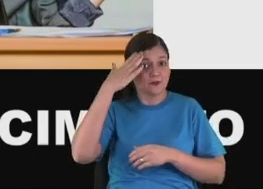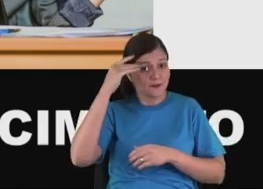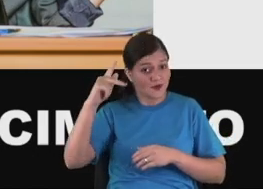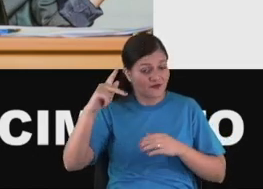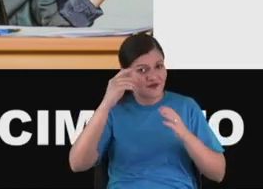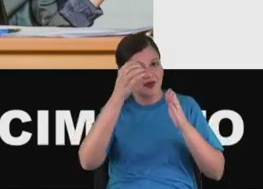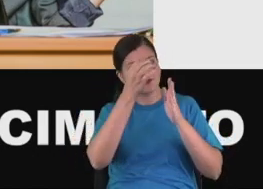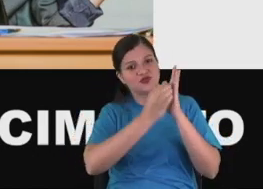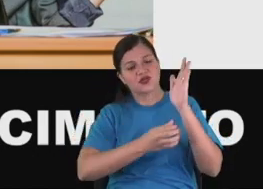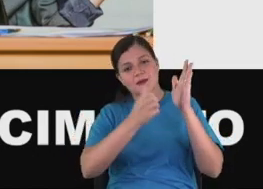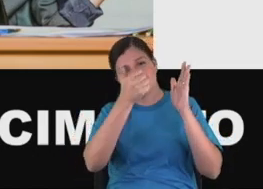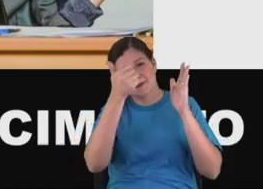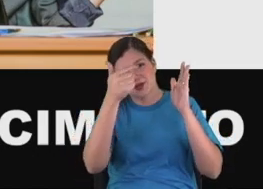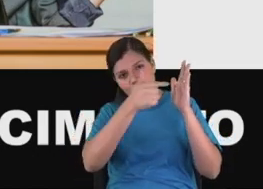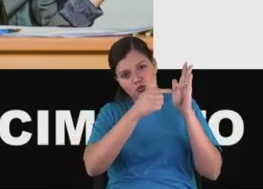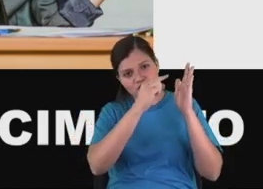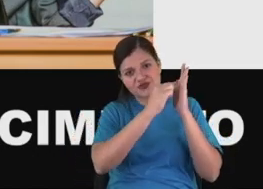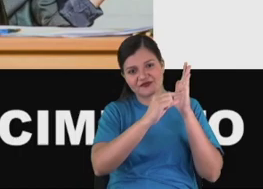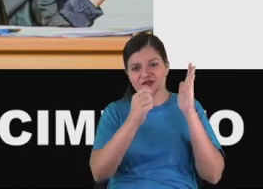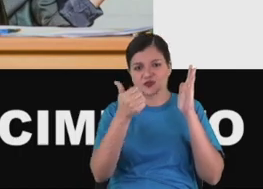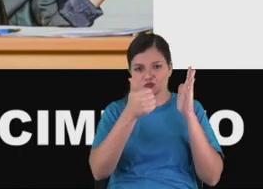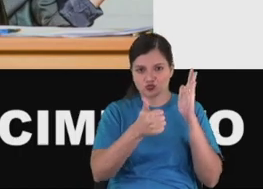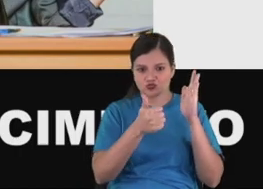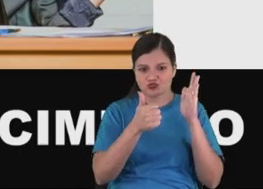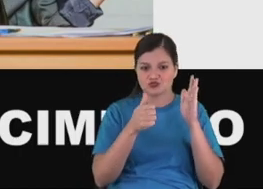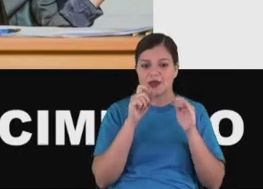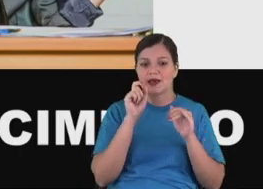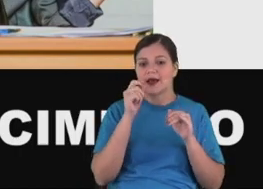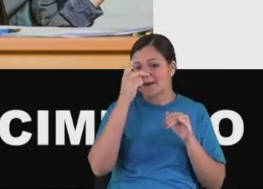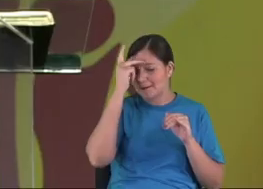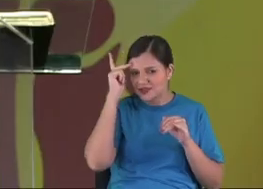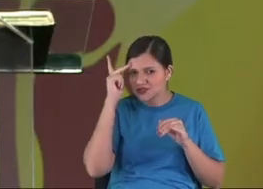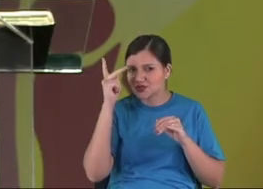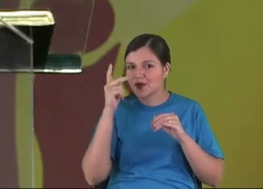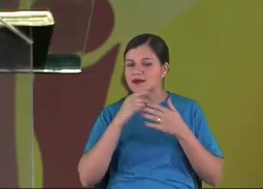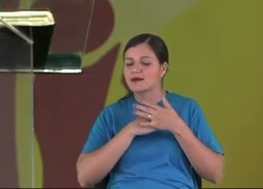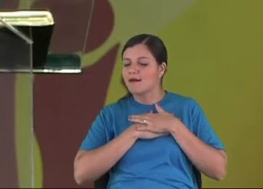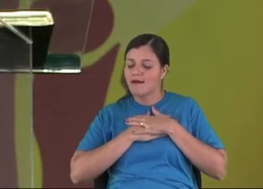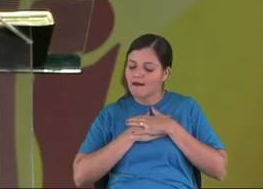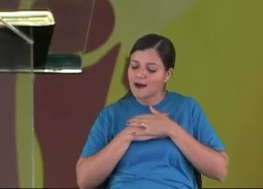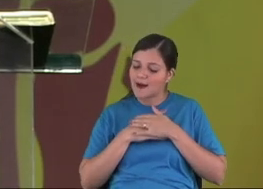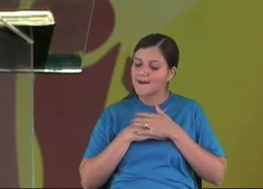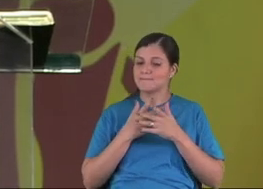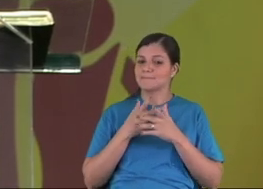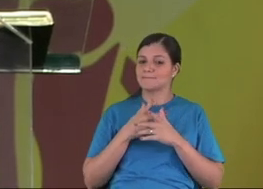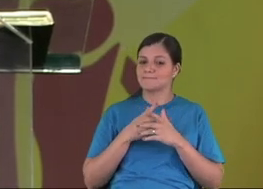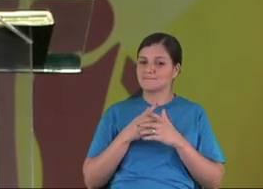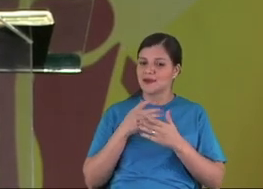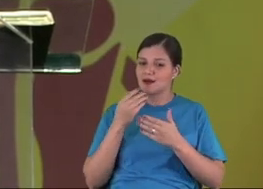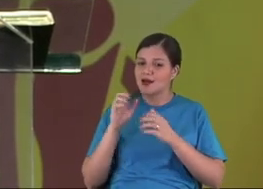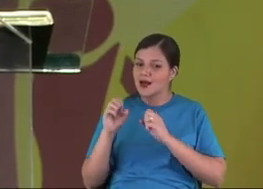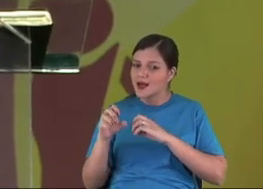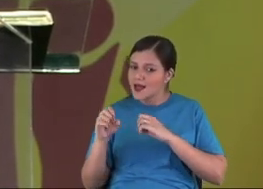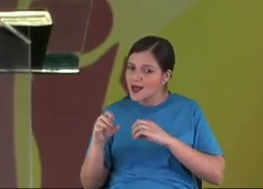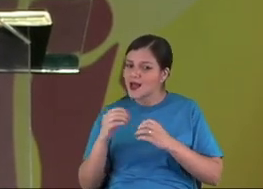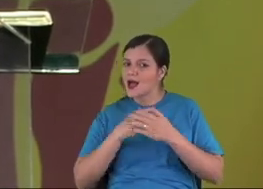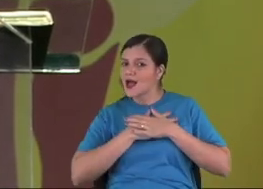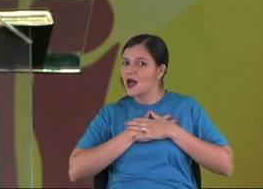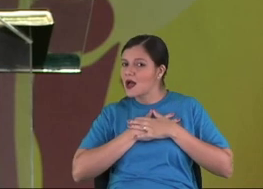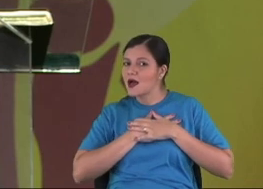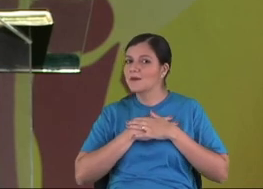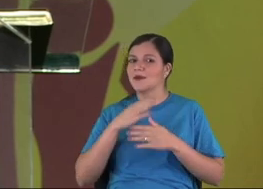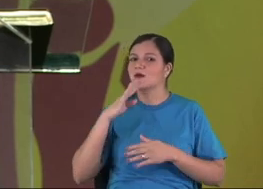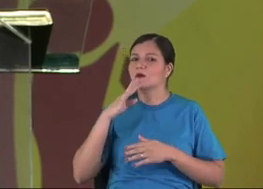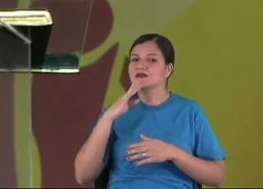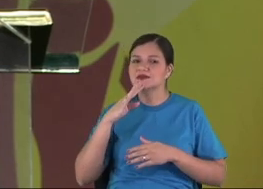1. Quem ama a disciplina, ama as disciplinas. Ou seja, na outra tradução, quem ama a disciplina, ama o conhecimento.